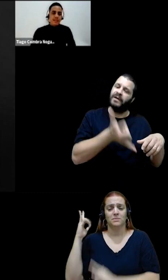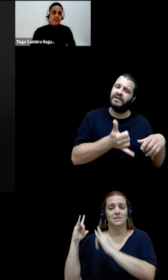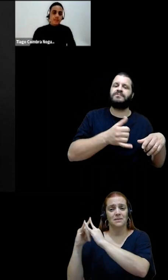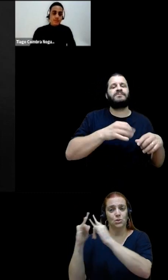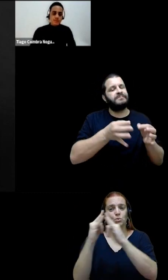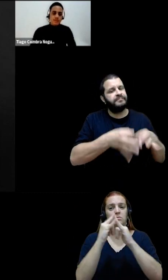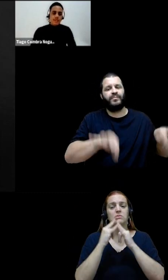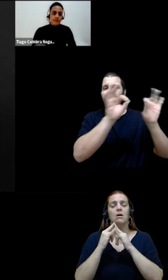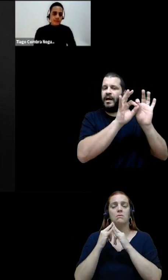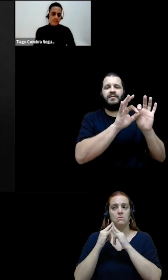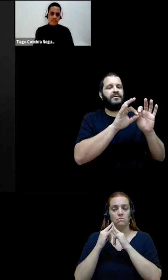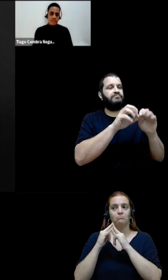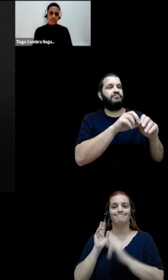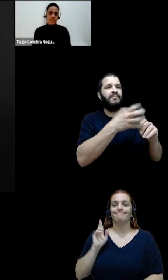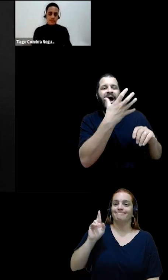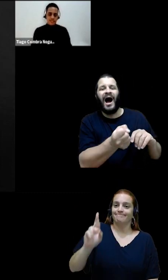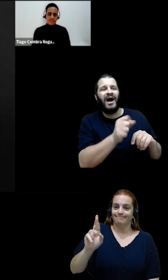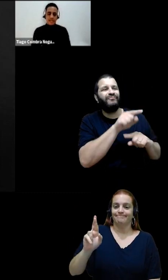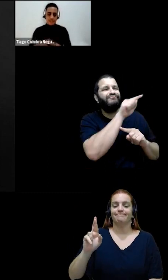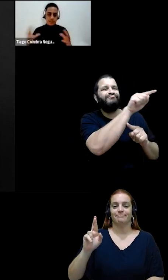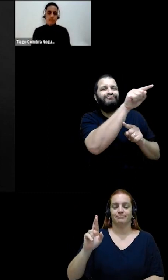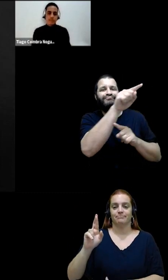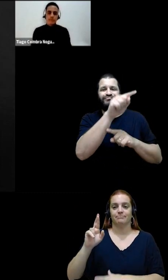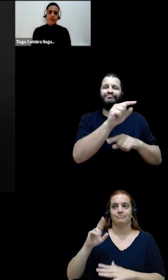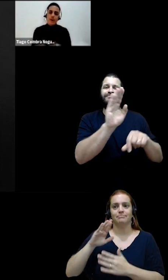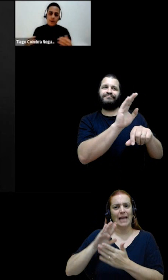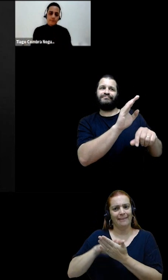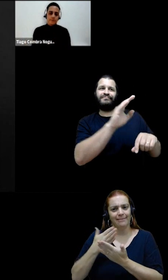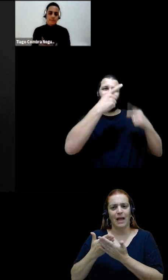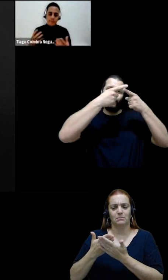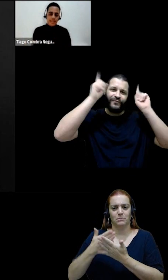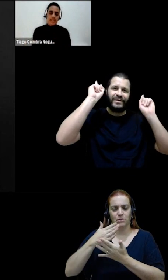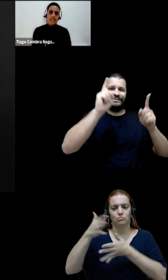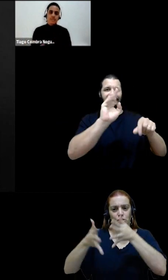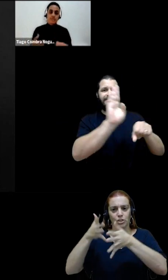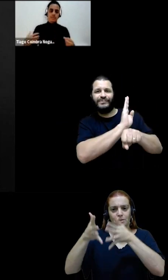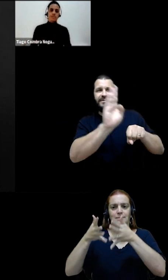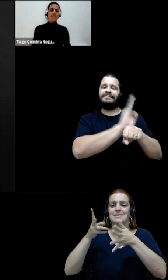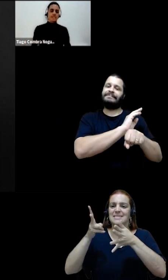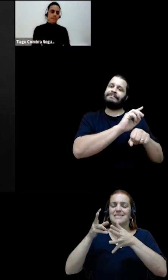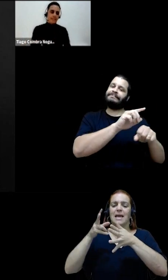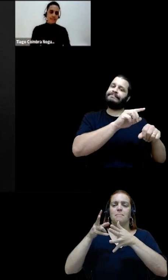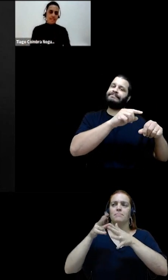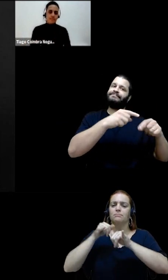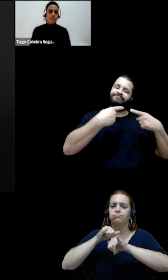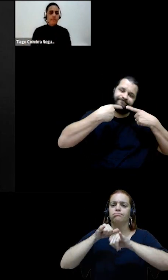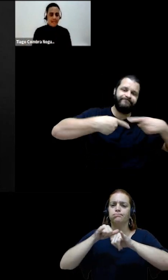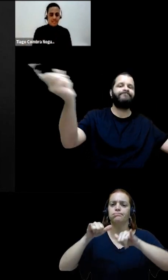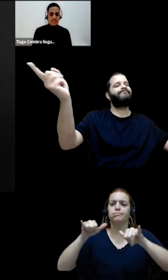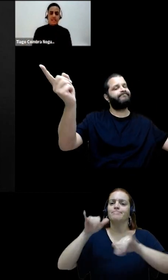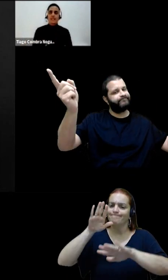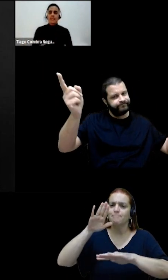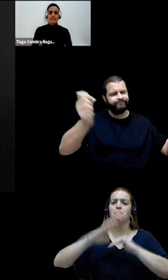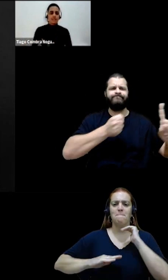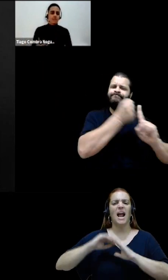representativas dos intérpretes de línguas de sinais no mundo optam sempre em difundir essa atividade como